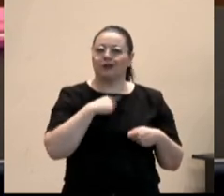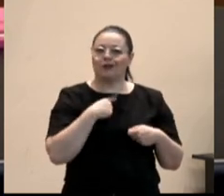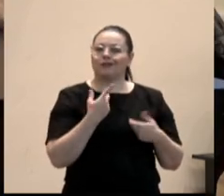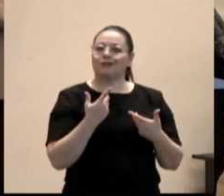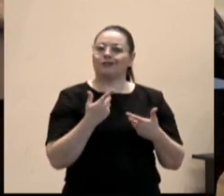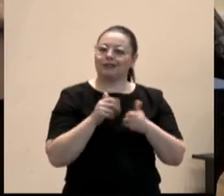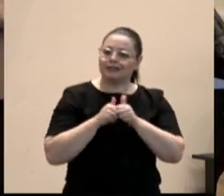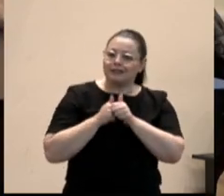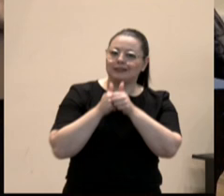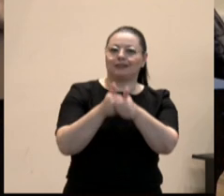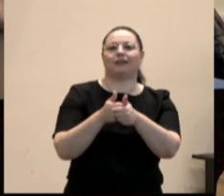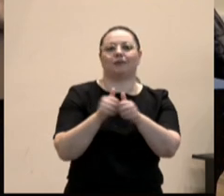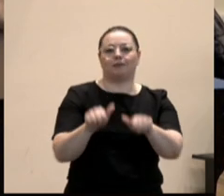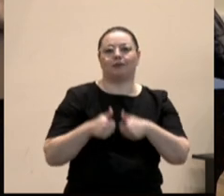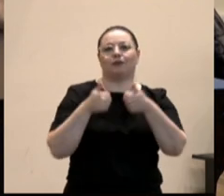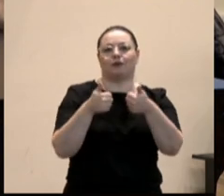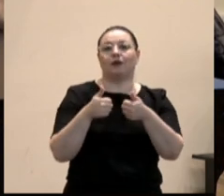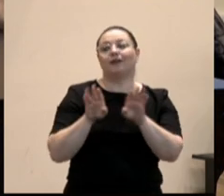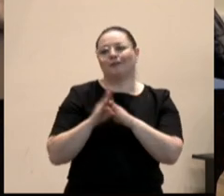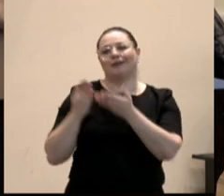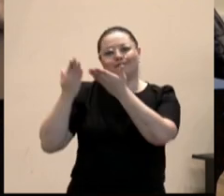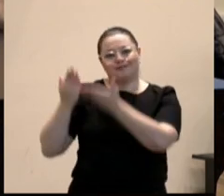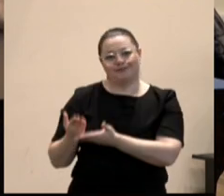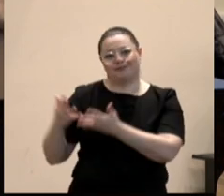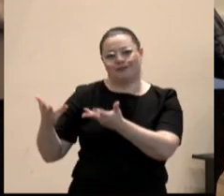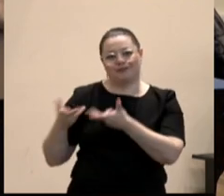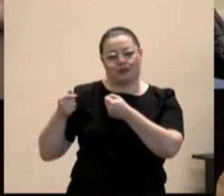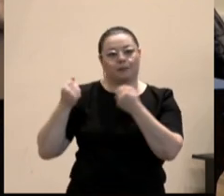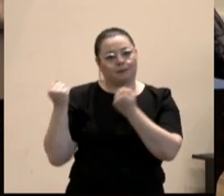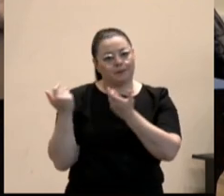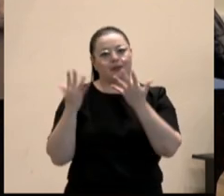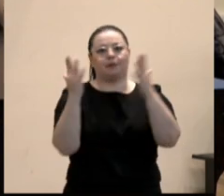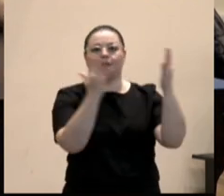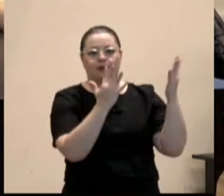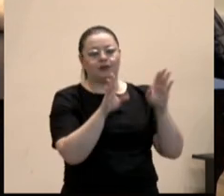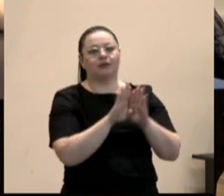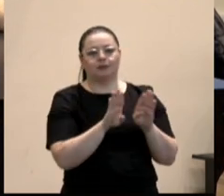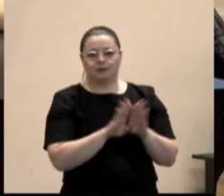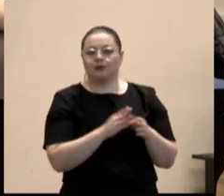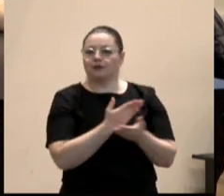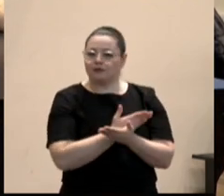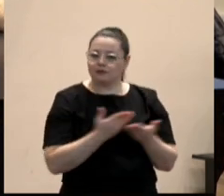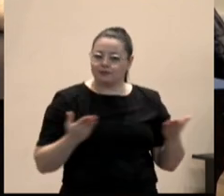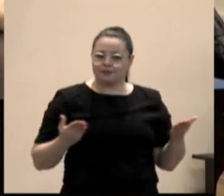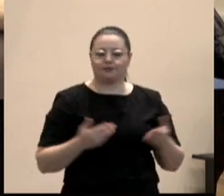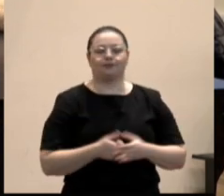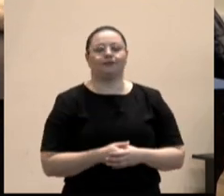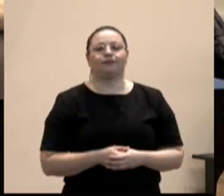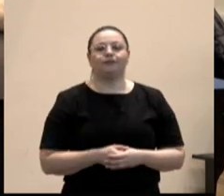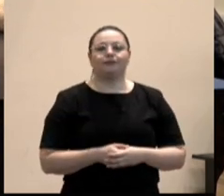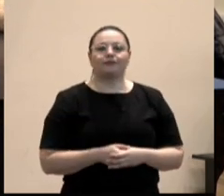todos nós desse país. Então, parabéns mais uma vez aí a todos vocês envolvidos.